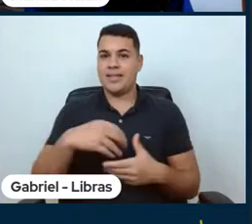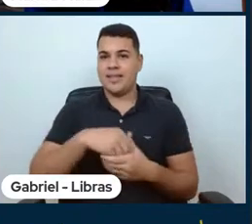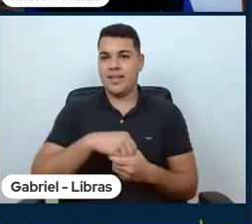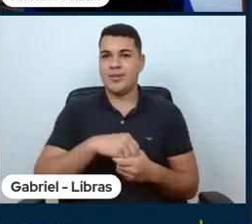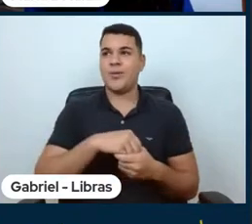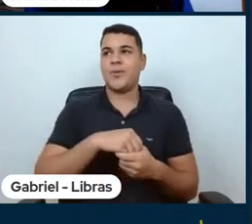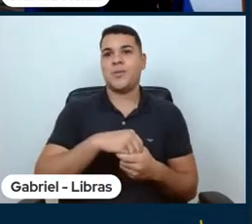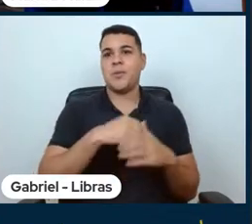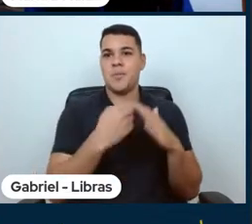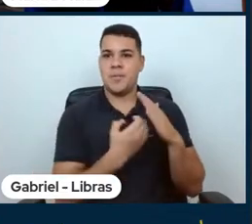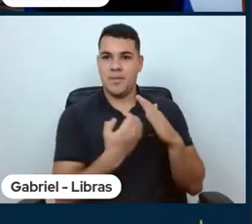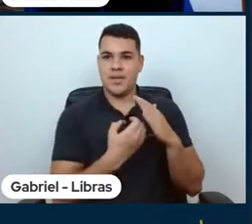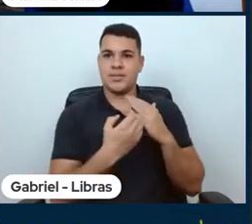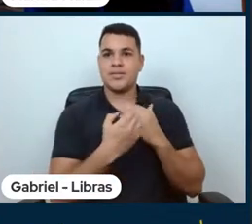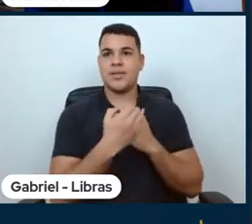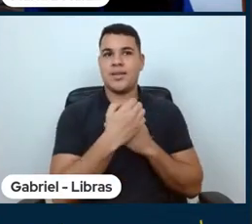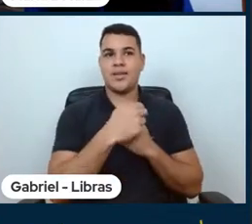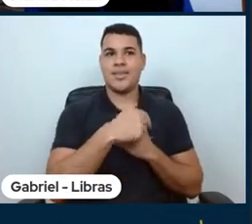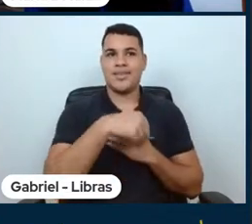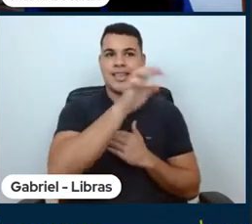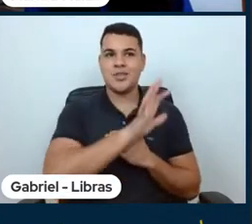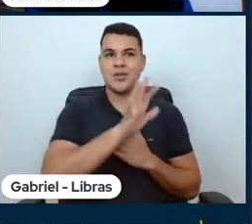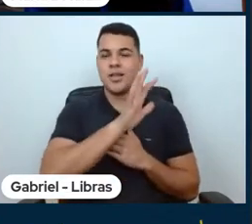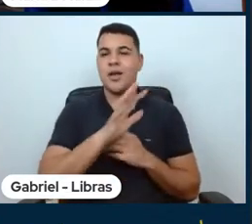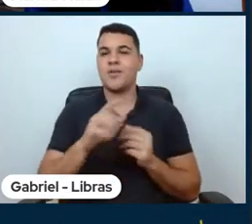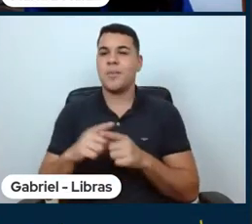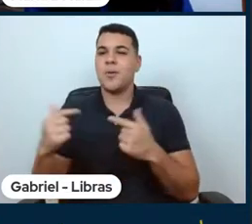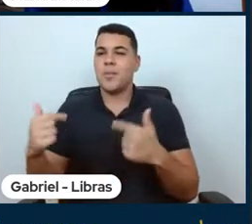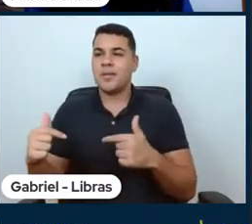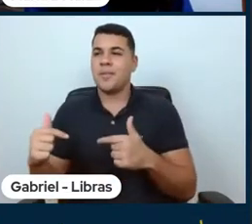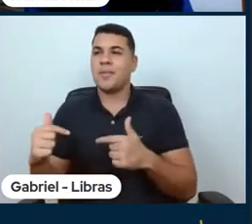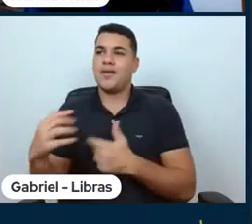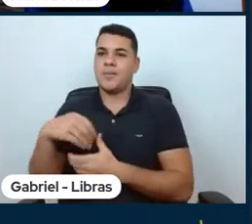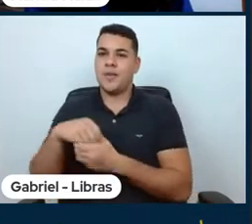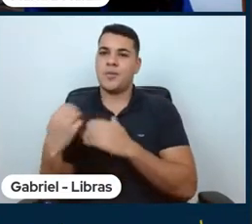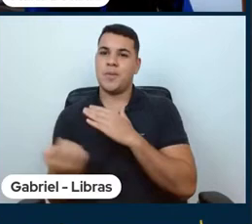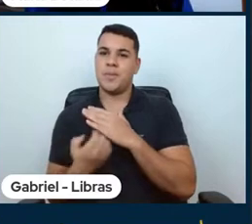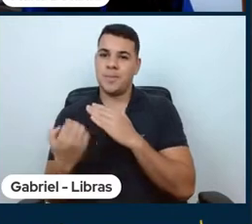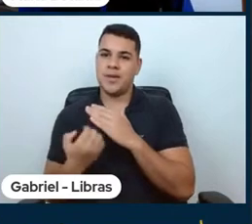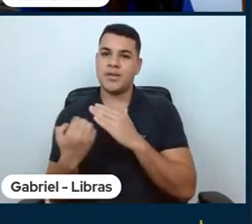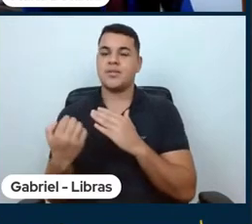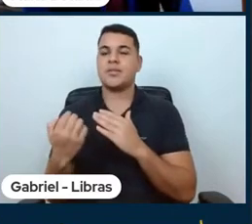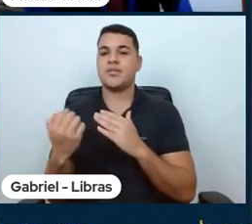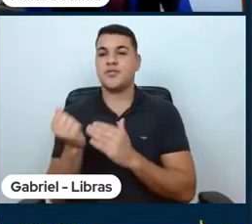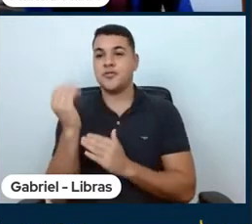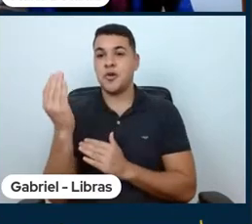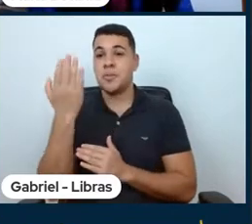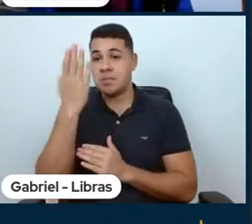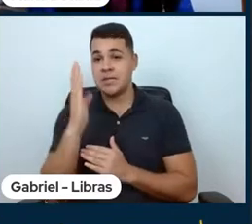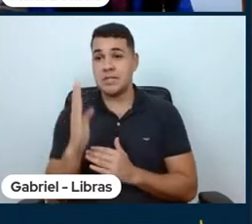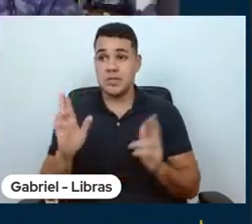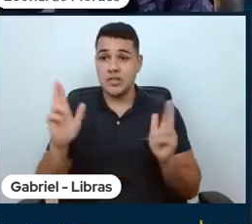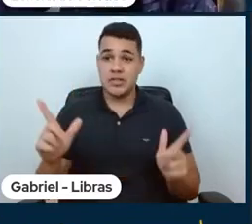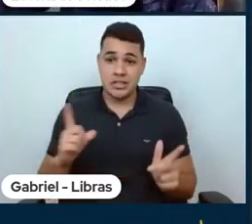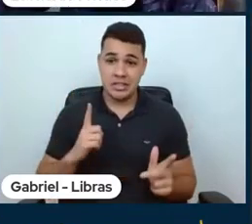nacional e uma multinacional é muito diferente, não sei. Eu vou convidar a Betânia para falar um pouquinho agora.